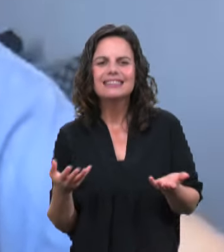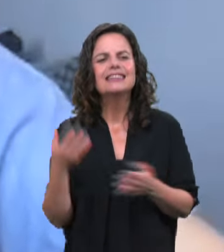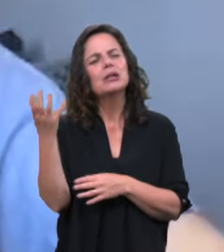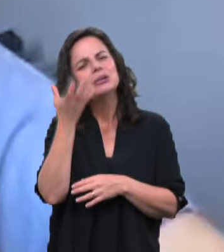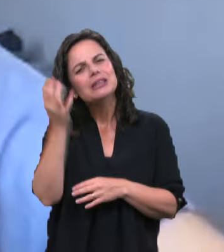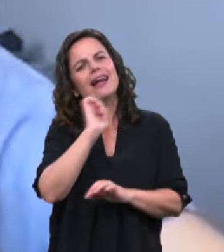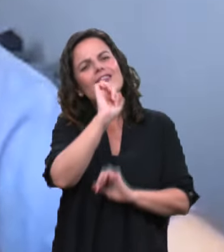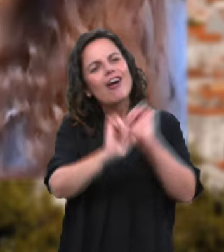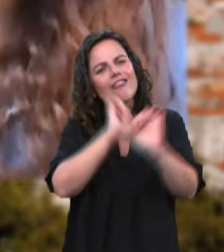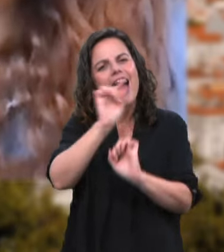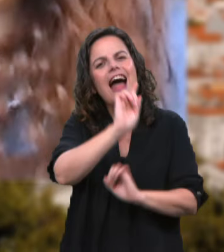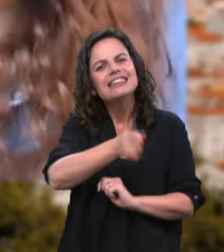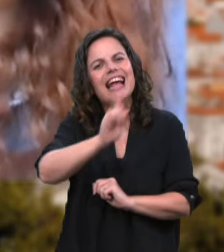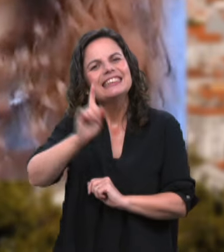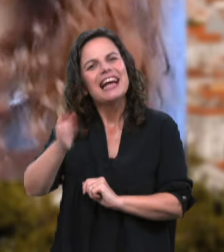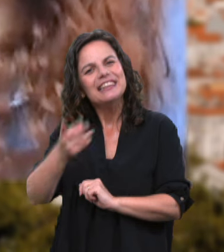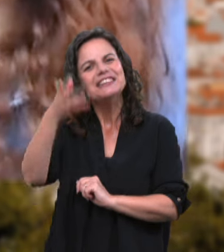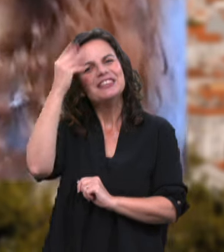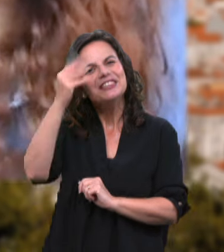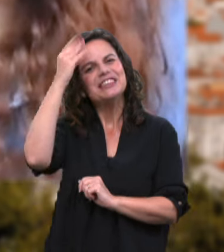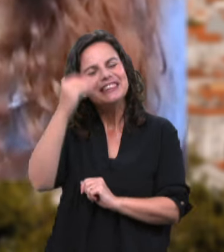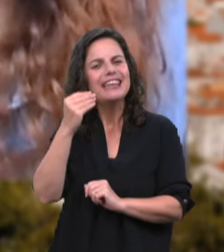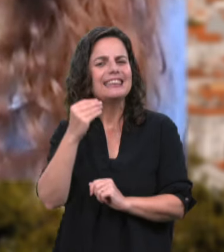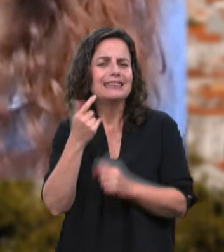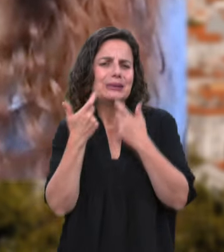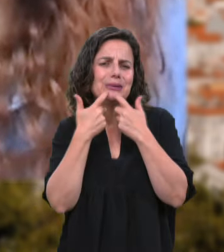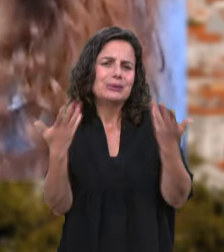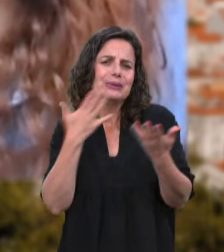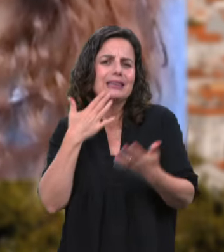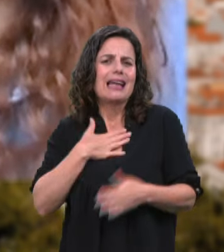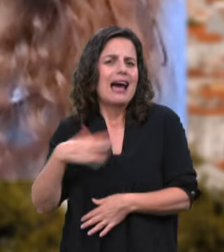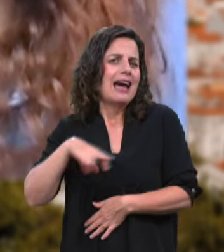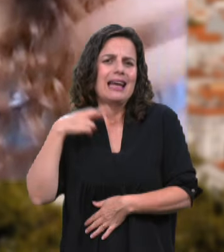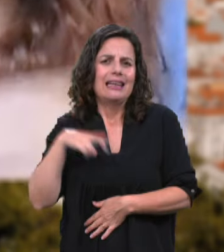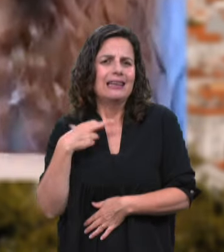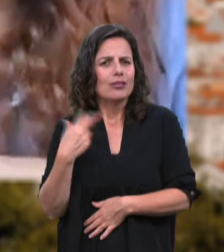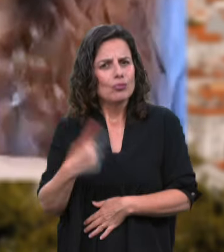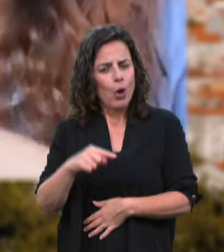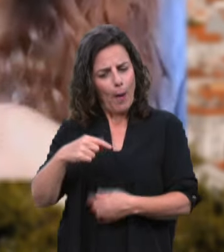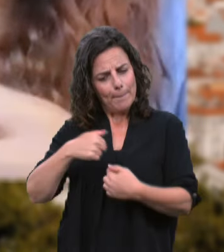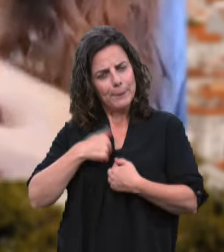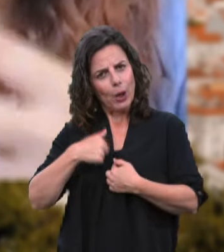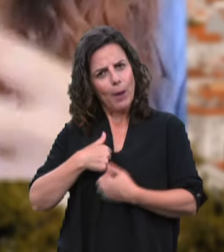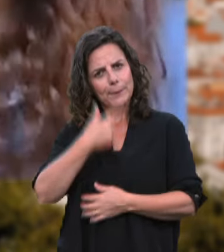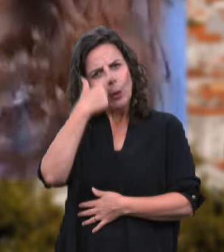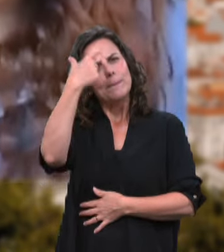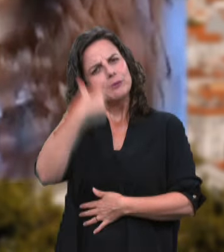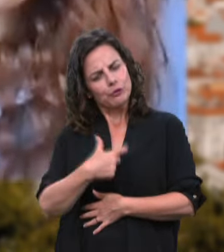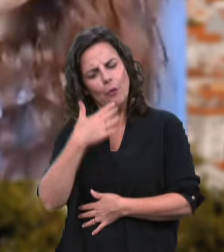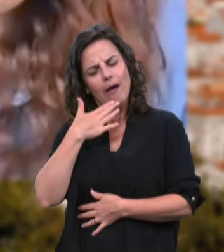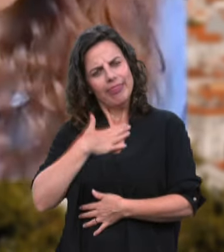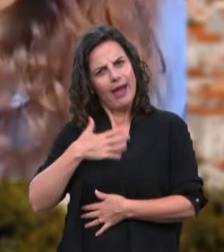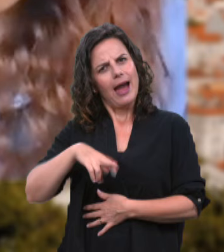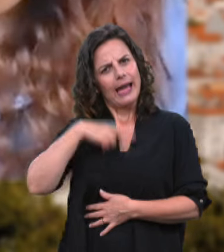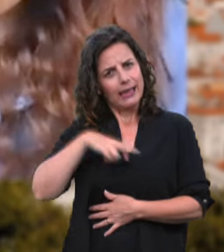as diferenças culturais, tudo isso nos enriquece. Não só a nível pessoal, mas também